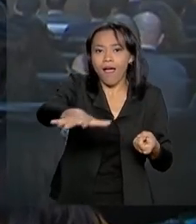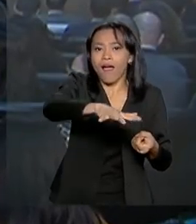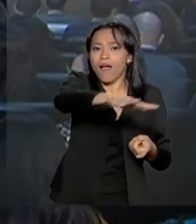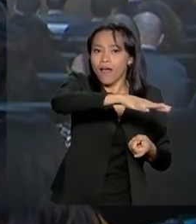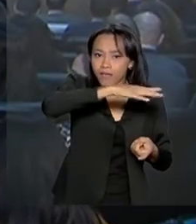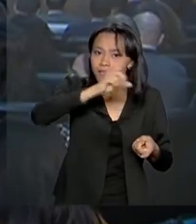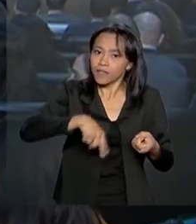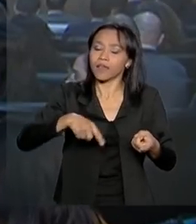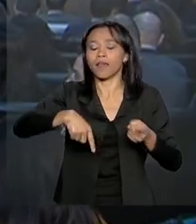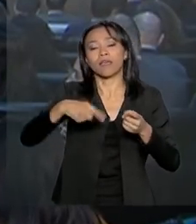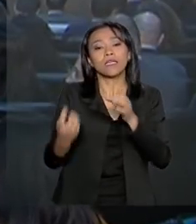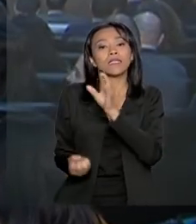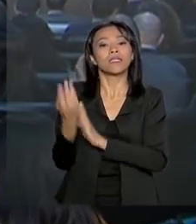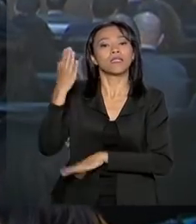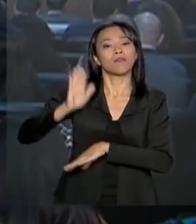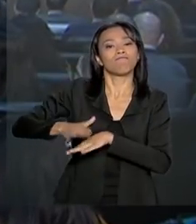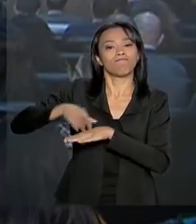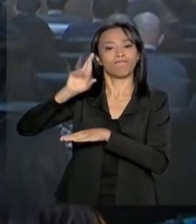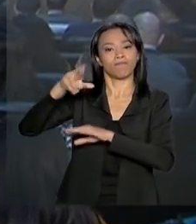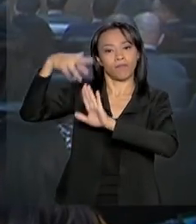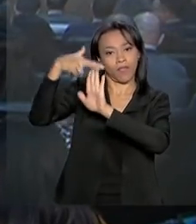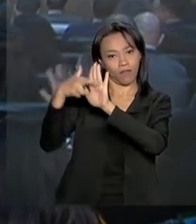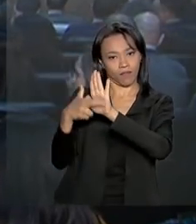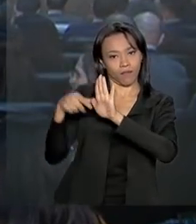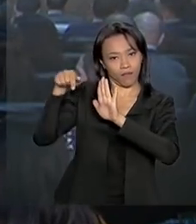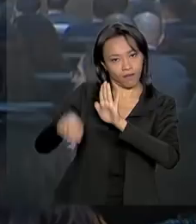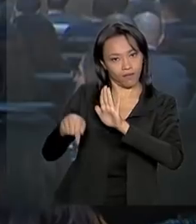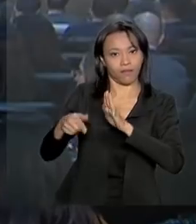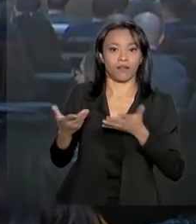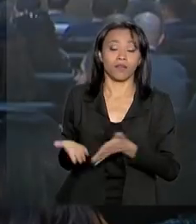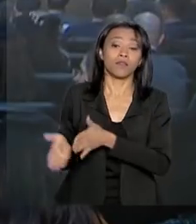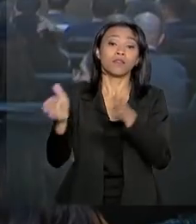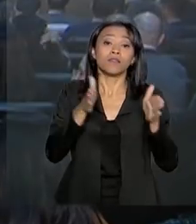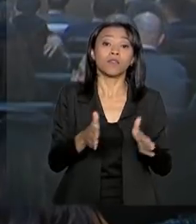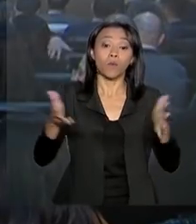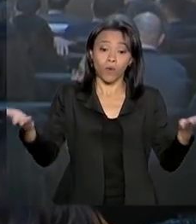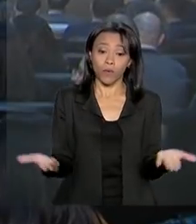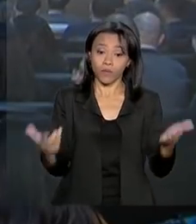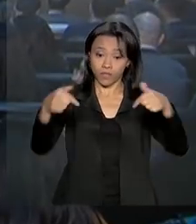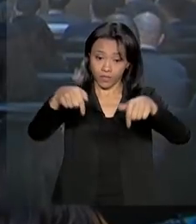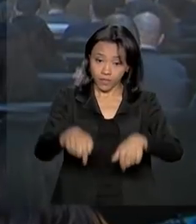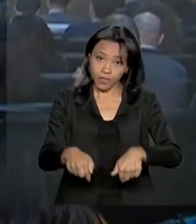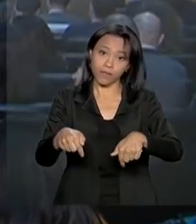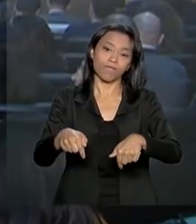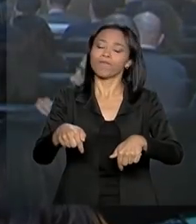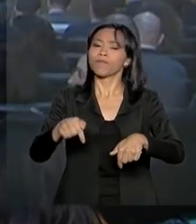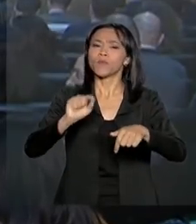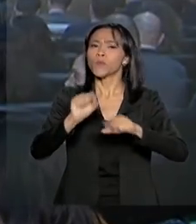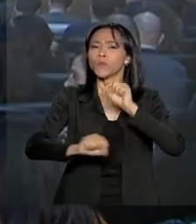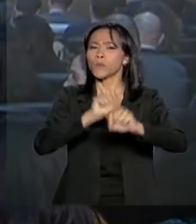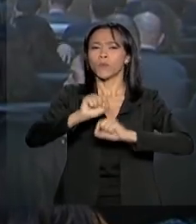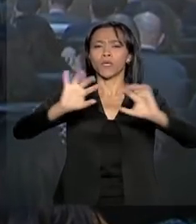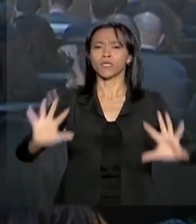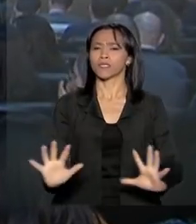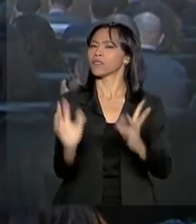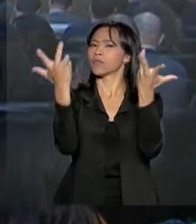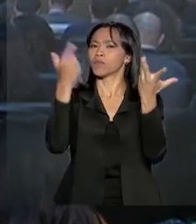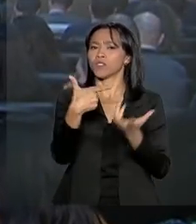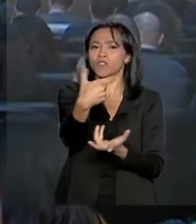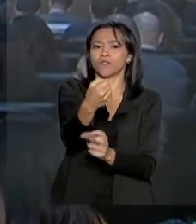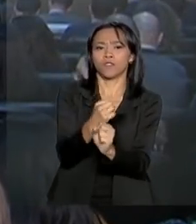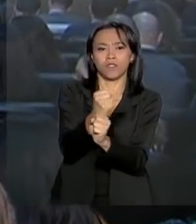são objeto de normatização da agência. Hoje, aqui na cerimônia de comemoração de 20 anos da